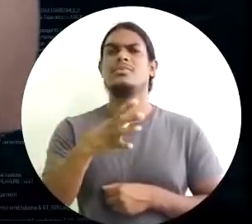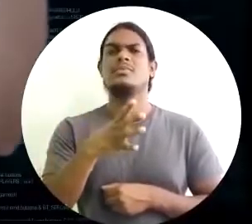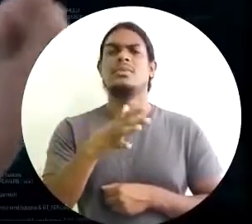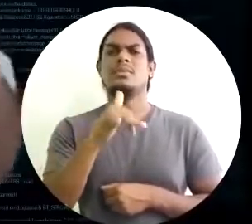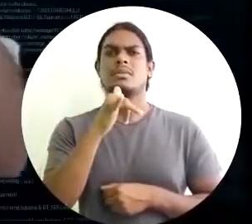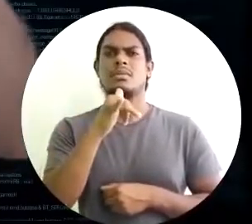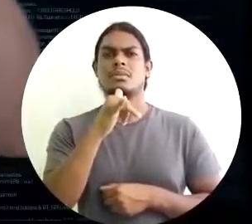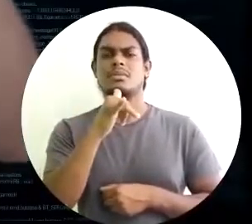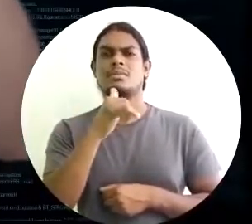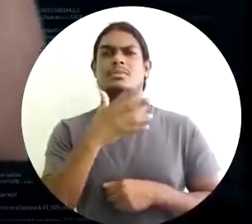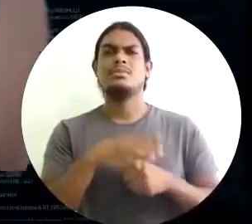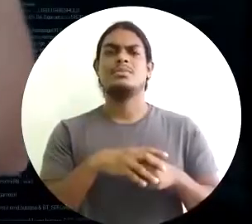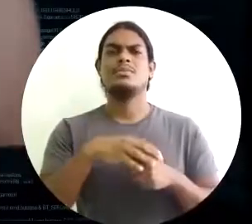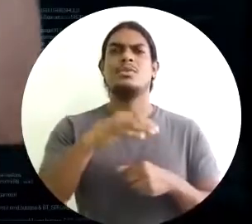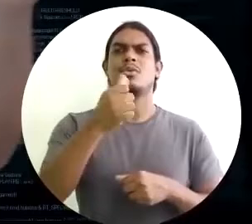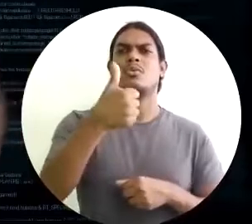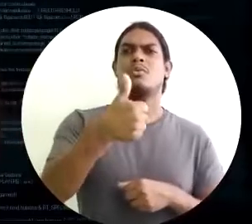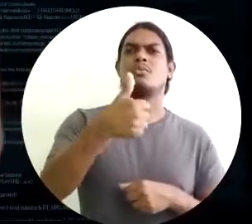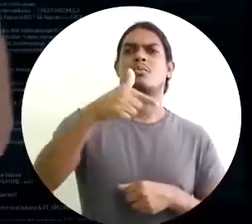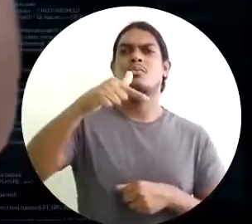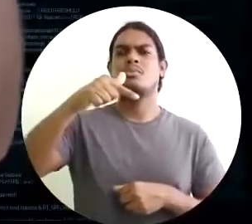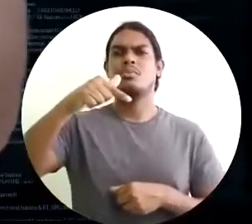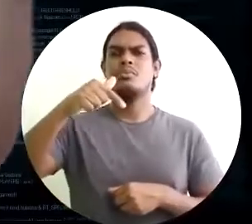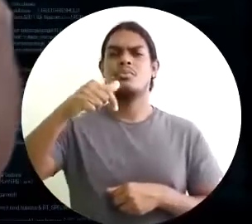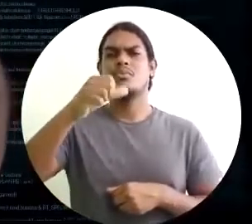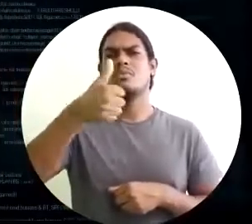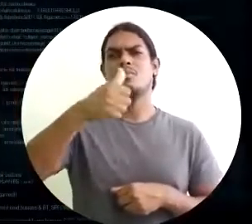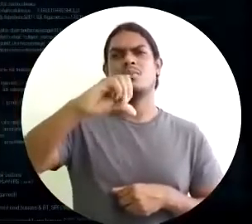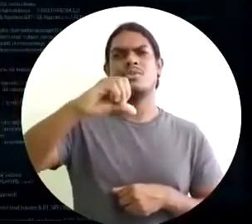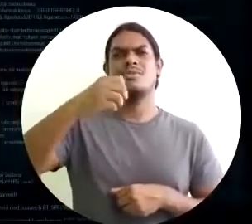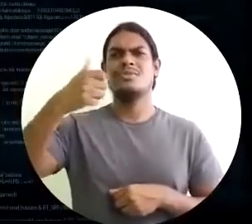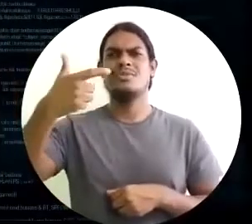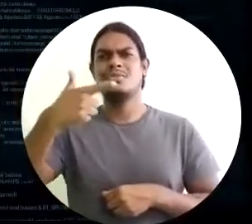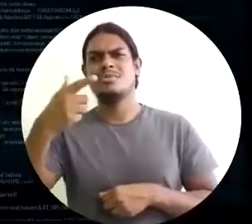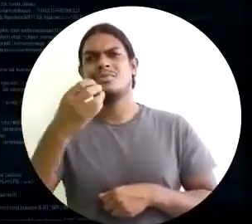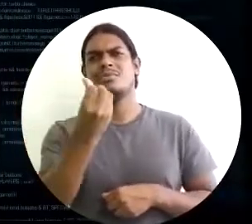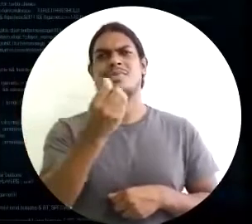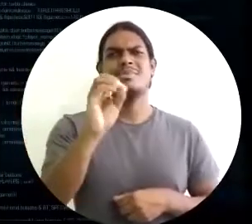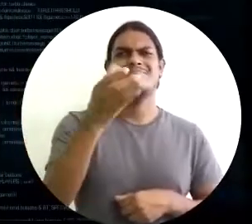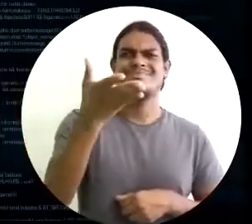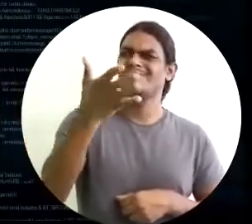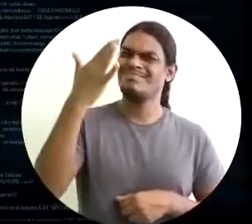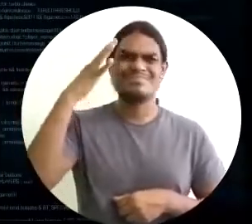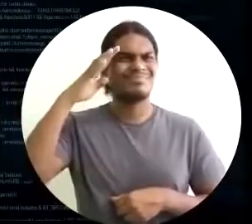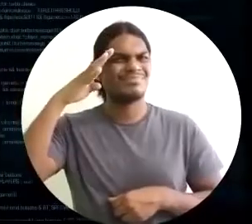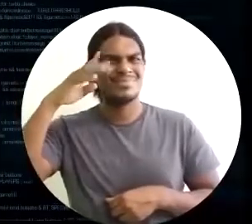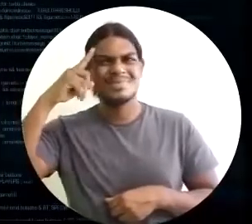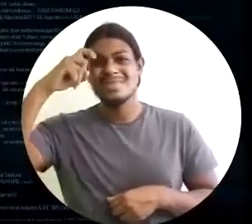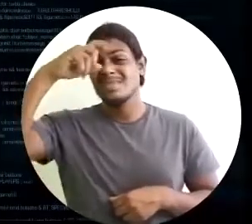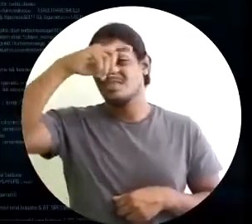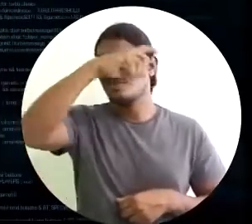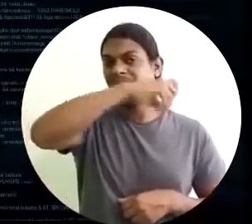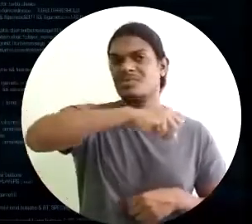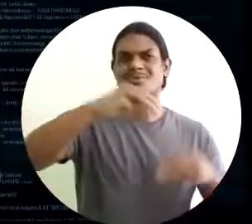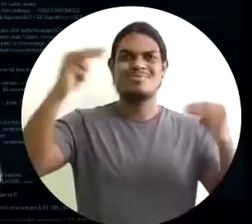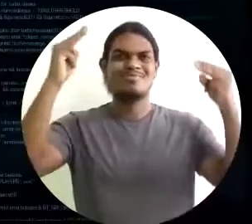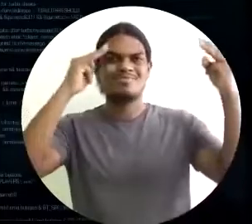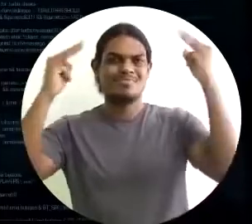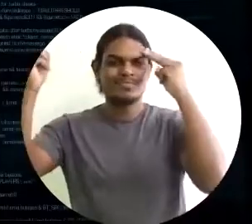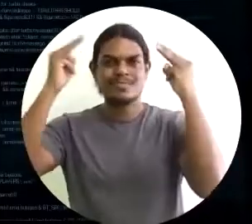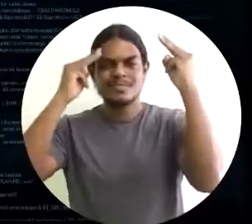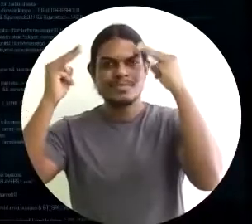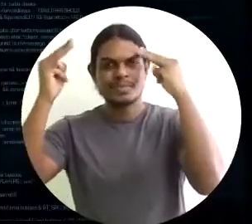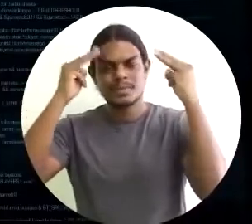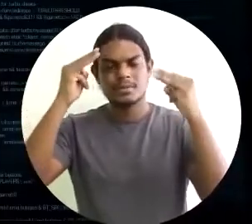198, 192, 168, 10. Você não vai decorar isso daí para acessar o Google. É muito melhor que